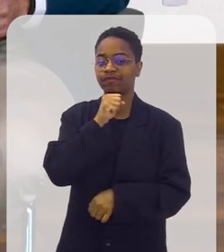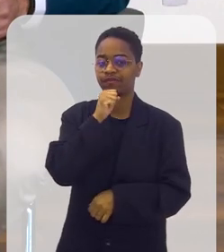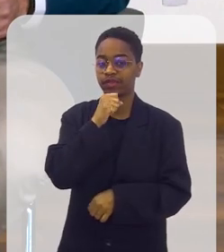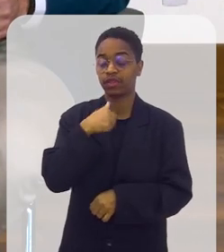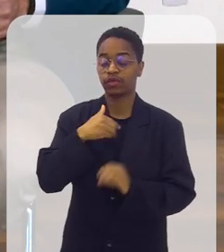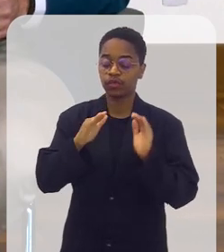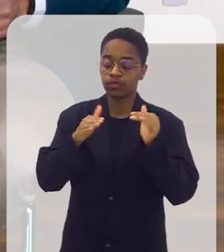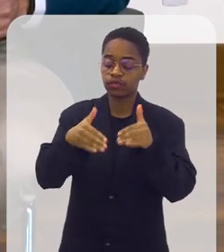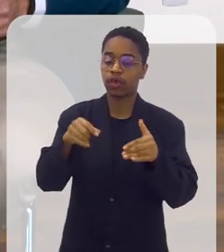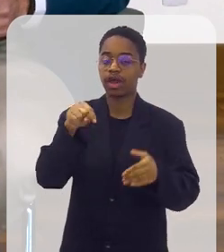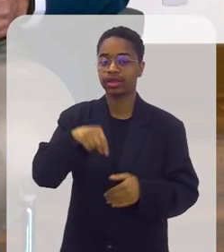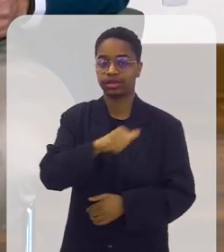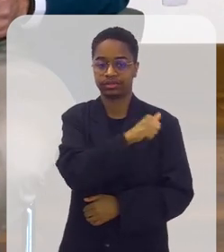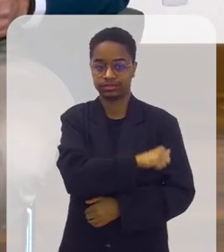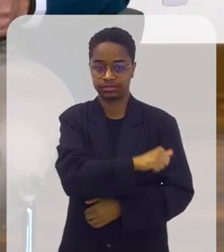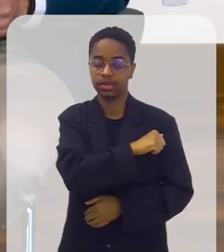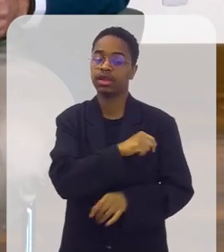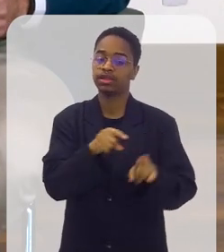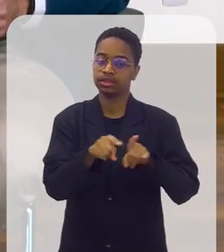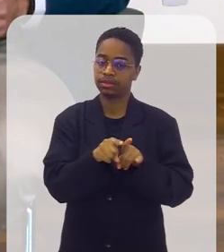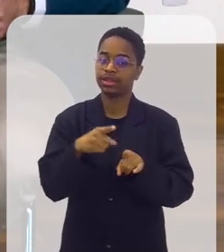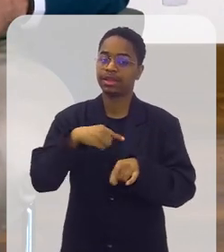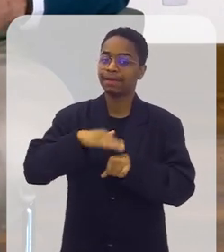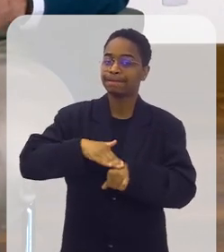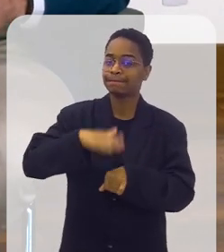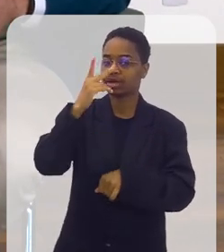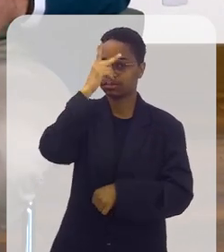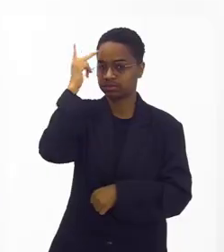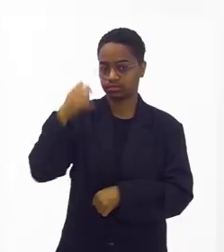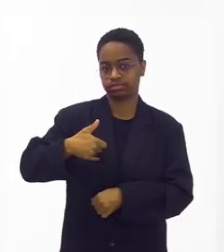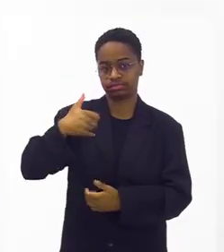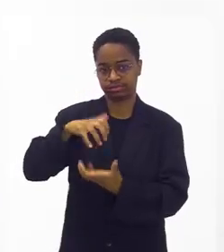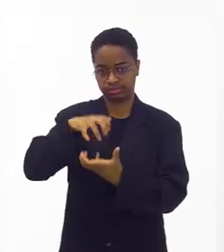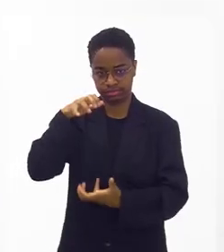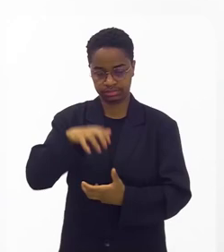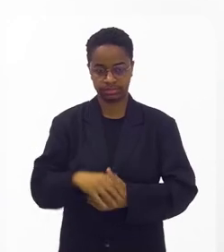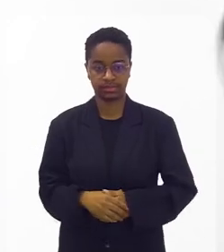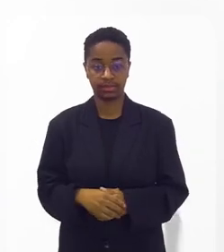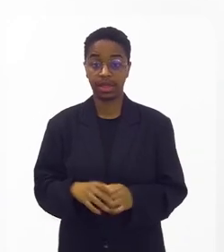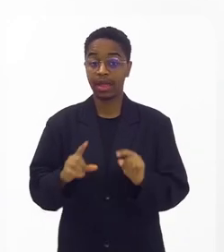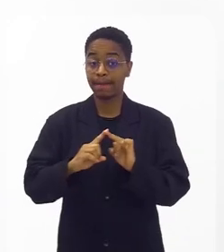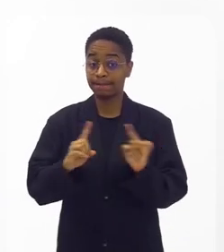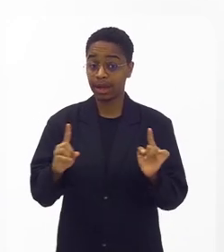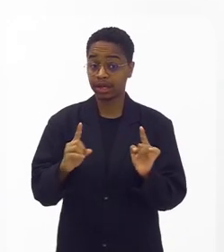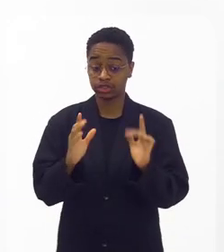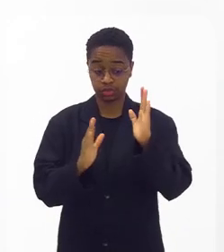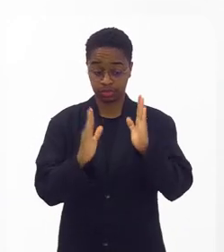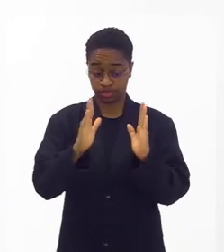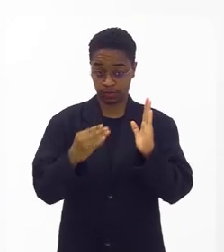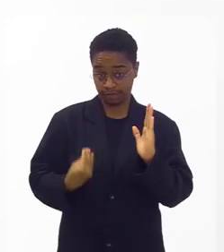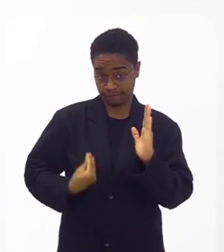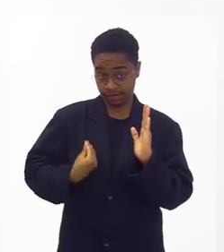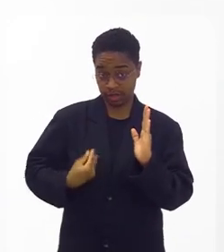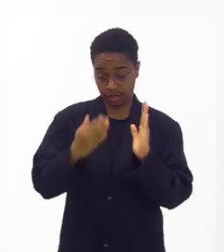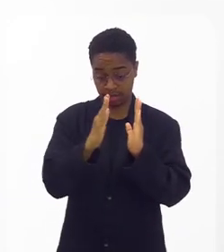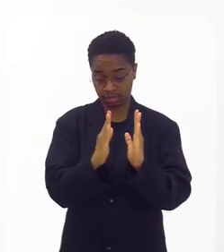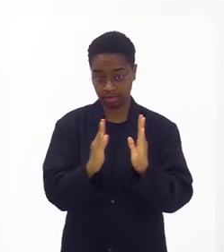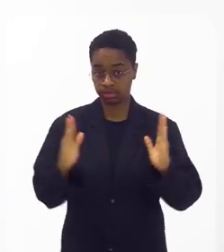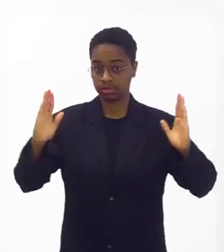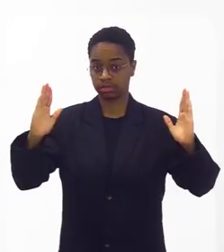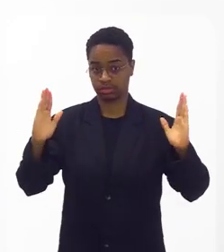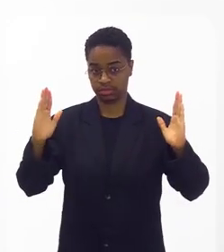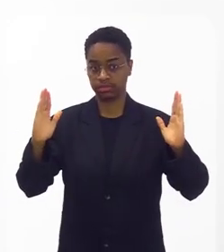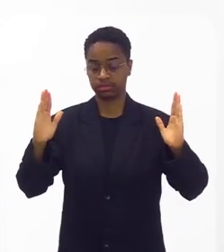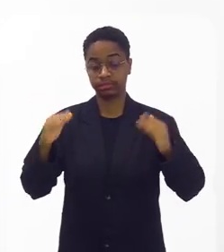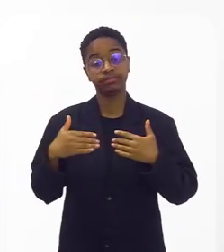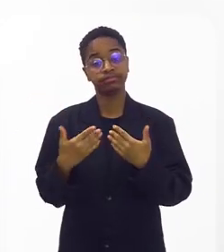o recorte e trago para o Rio de Janeiro. O Rio de Janeiro também está envelhecendo. Porém, a expectativa de vida das pessoas ela aumentou,